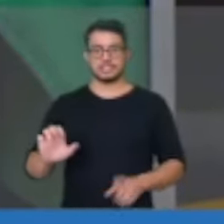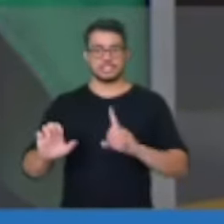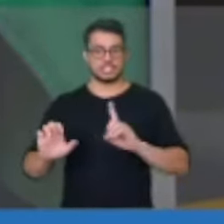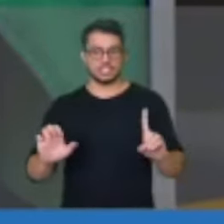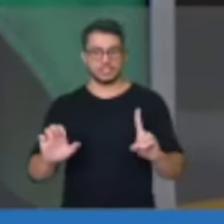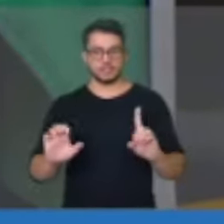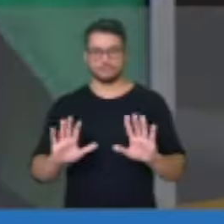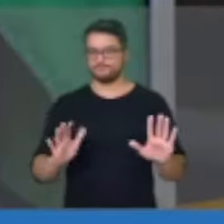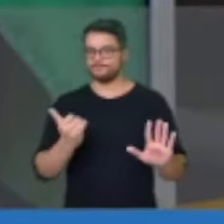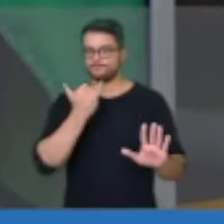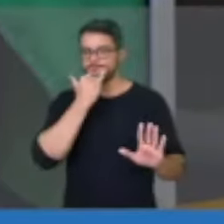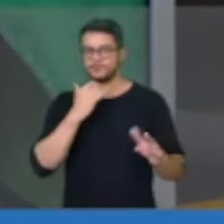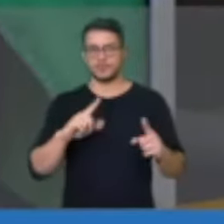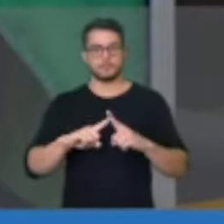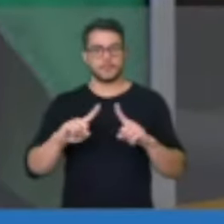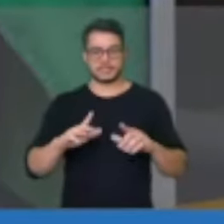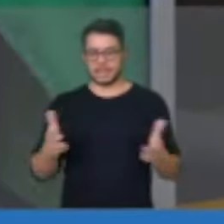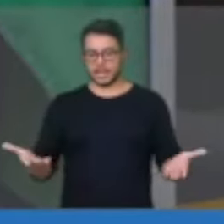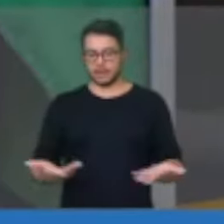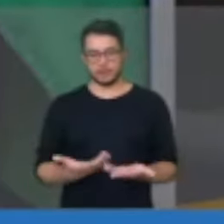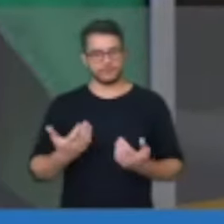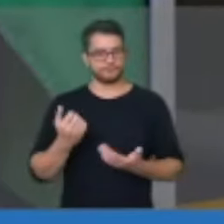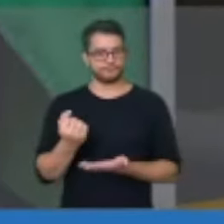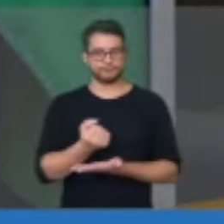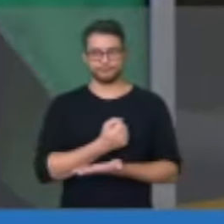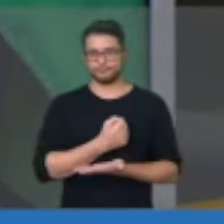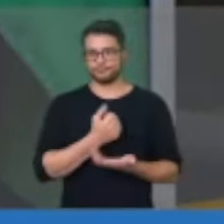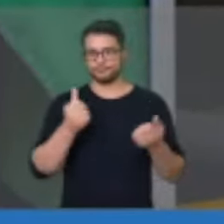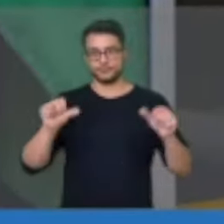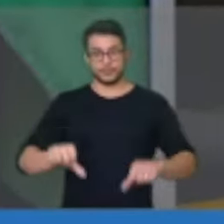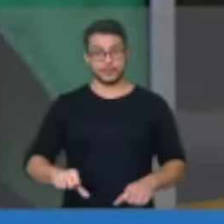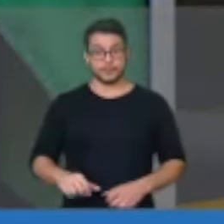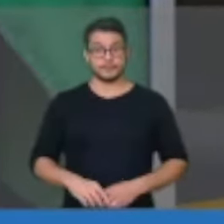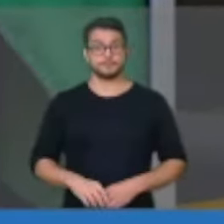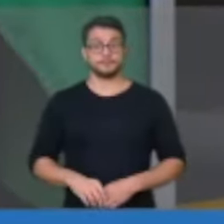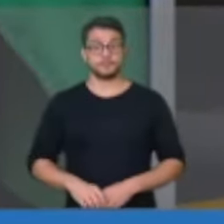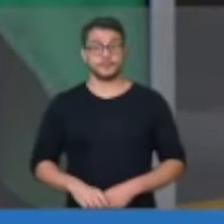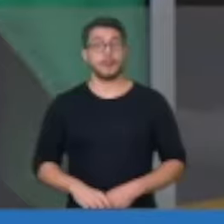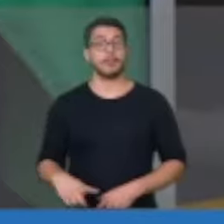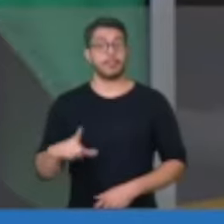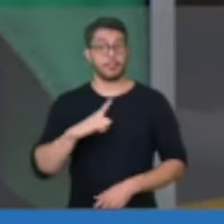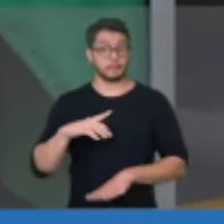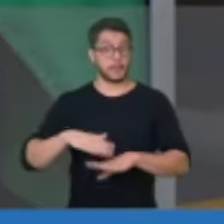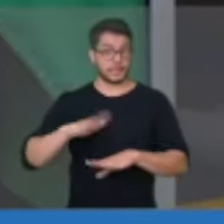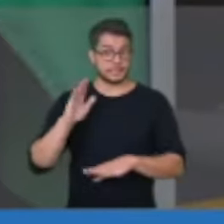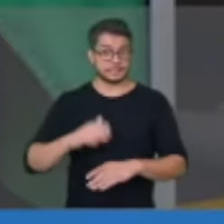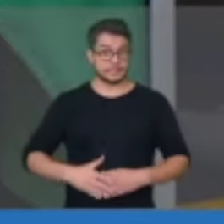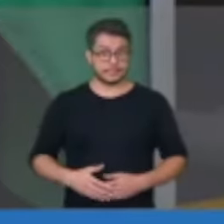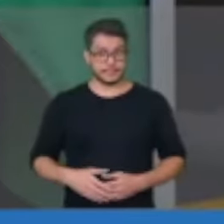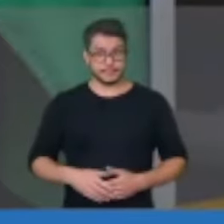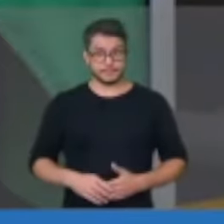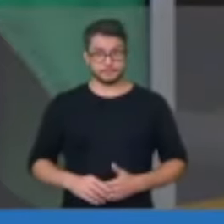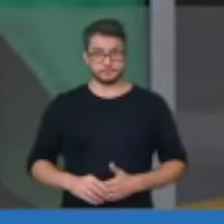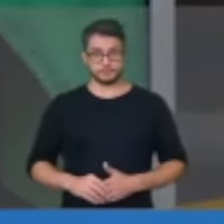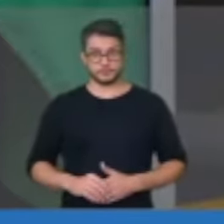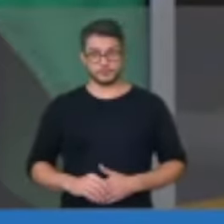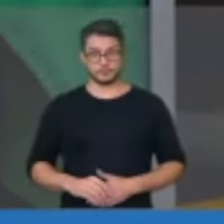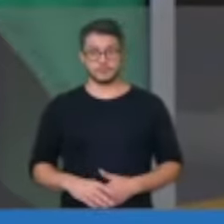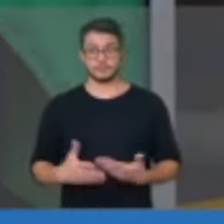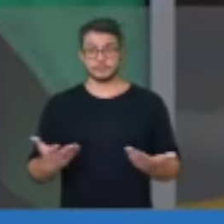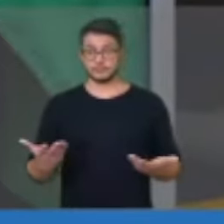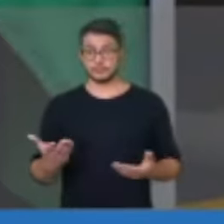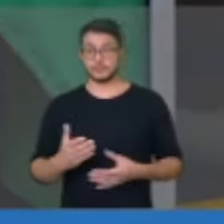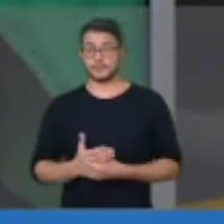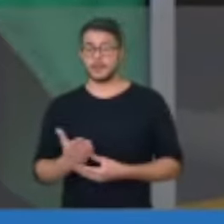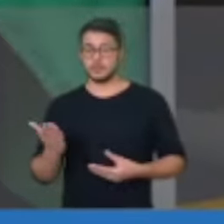longe demais. Mas aí vem a parte que eu achei também muito interessante. Esse inquérito foi aberto